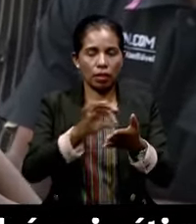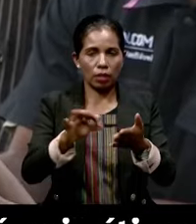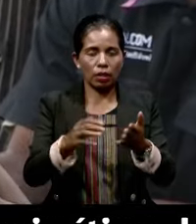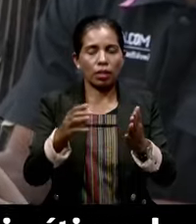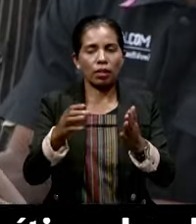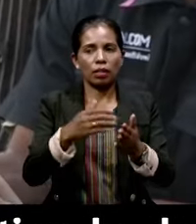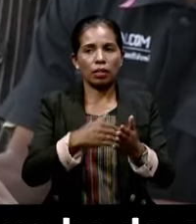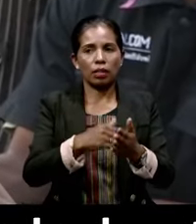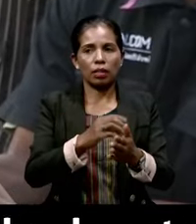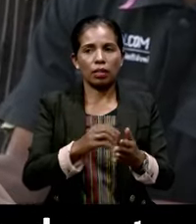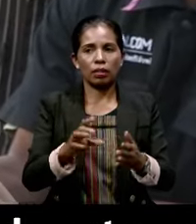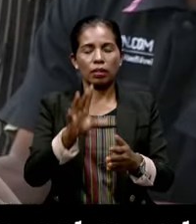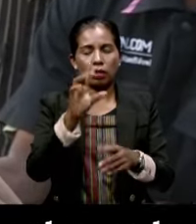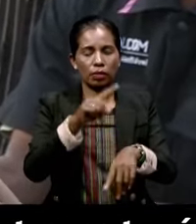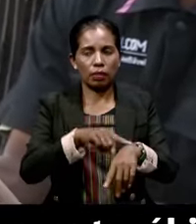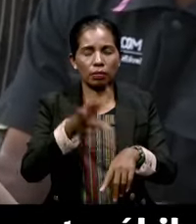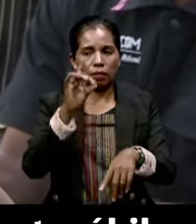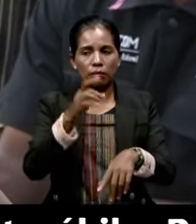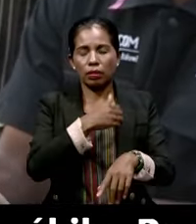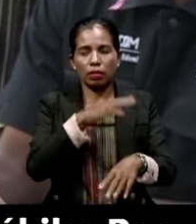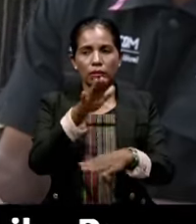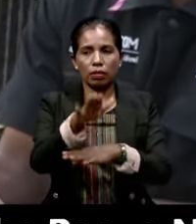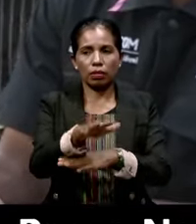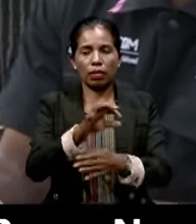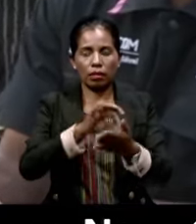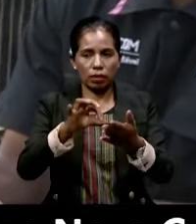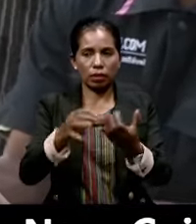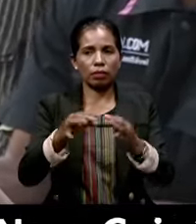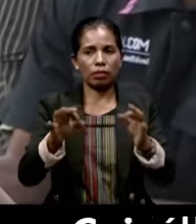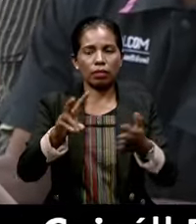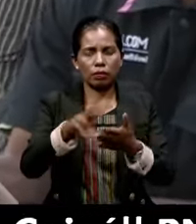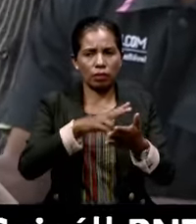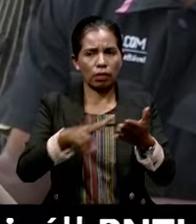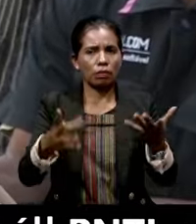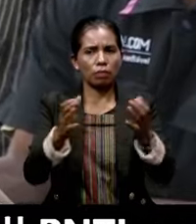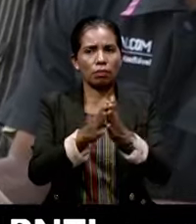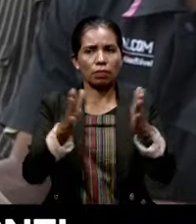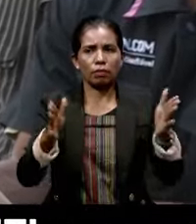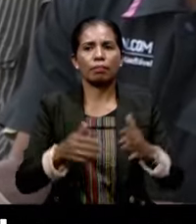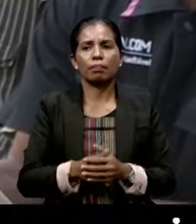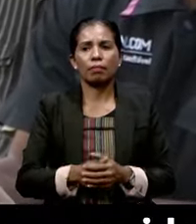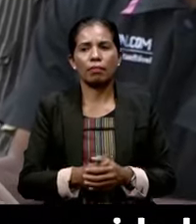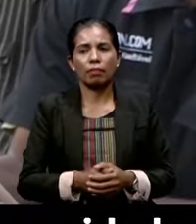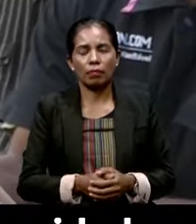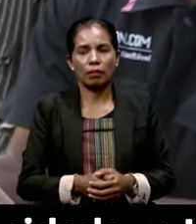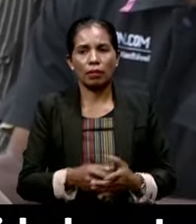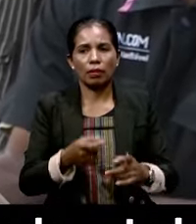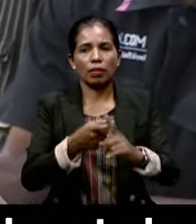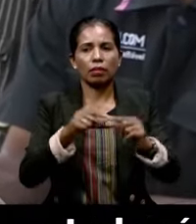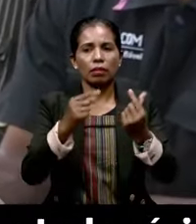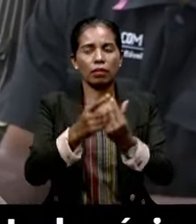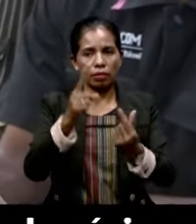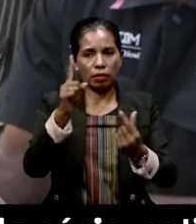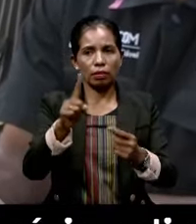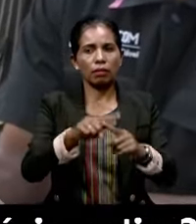husi 8 horas si doctor lo raik nia prensi to nasi violações bot sa san hirak ne parte ba corrupto si da mai be i